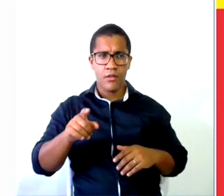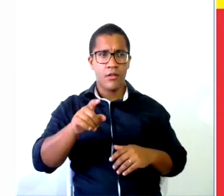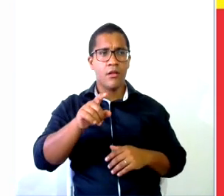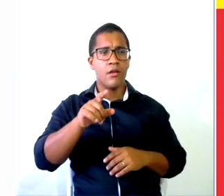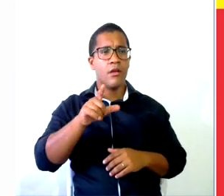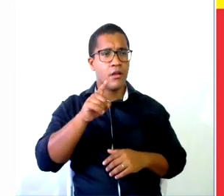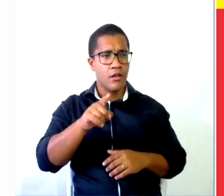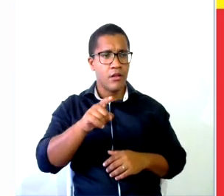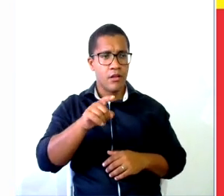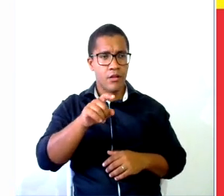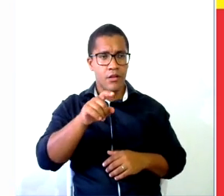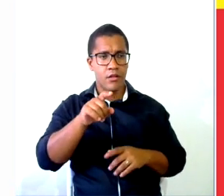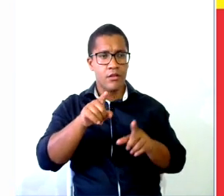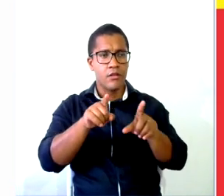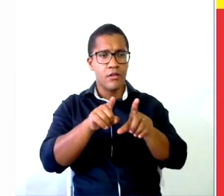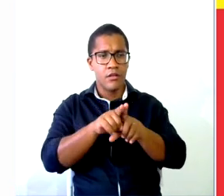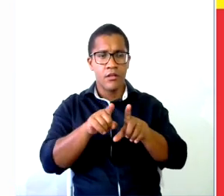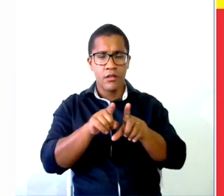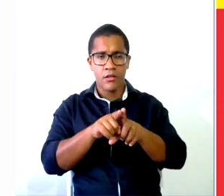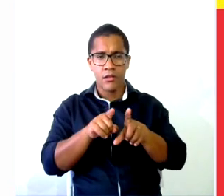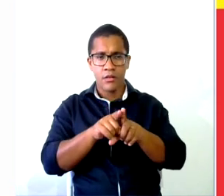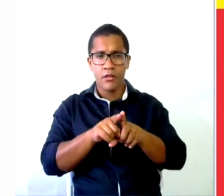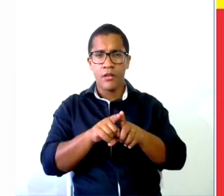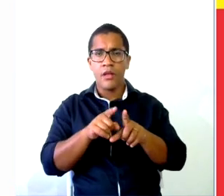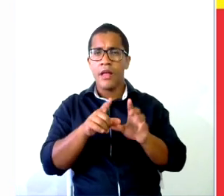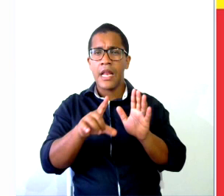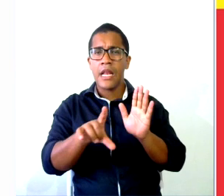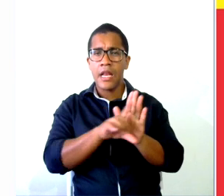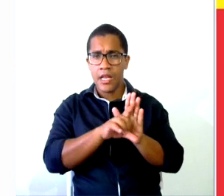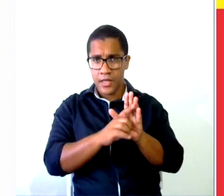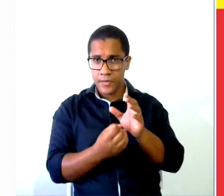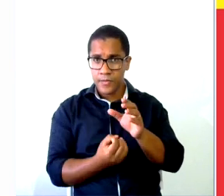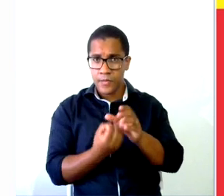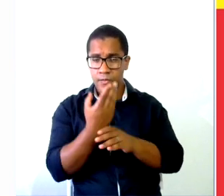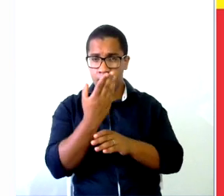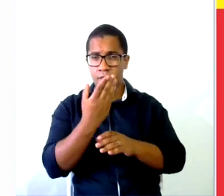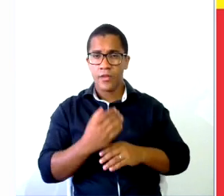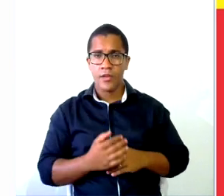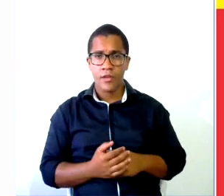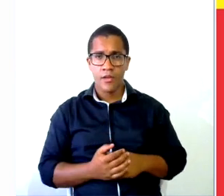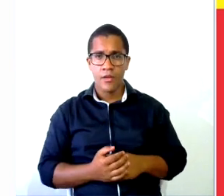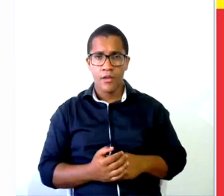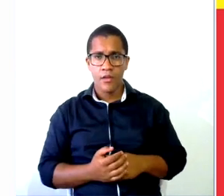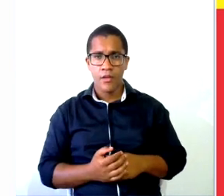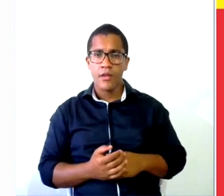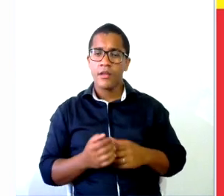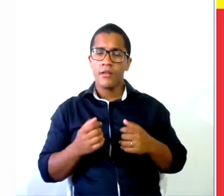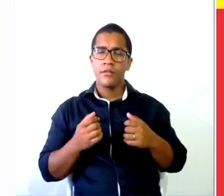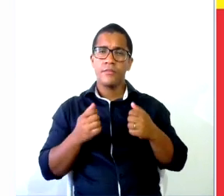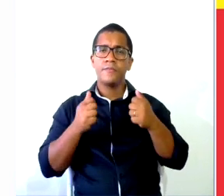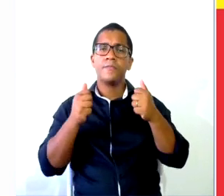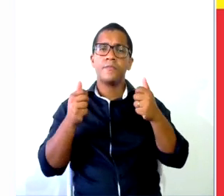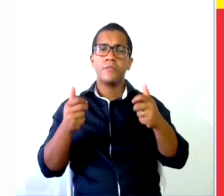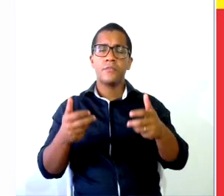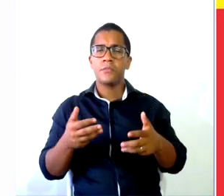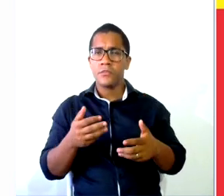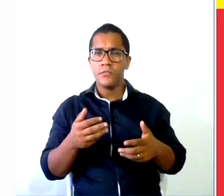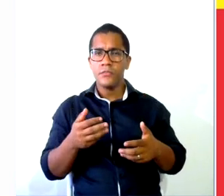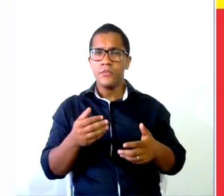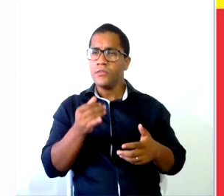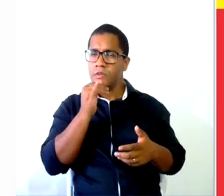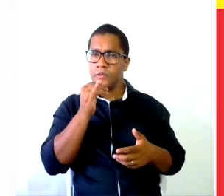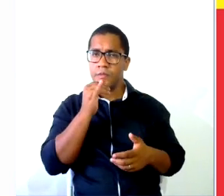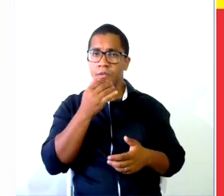o mesmo. Não é isso. Aprovar uma lei que dizia que se